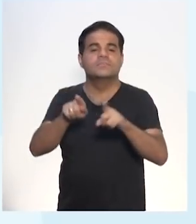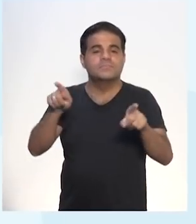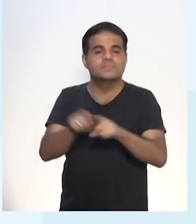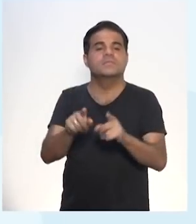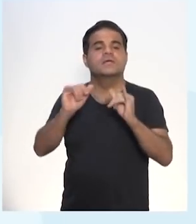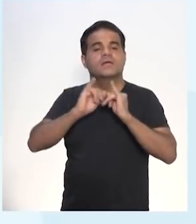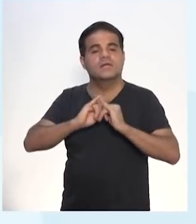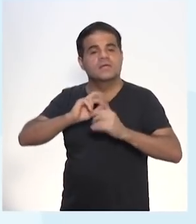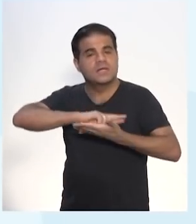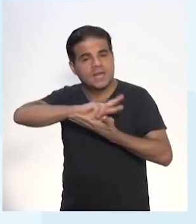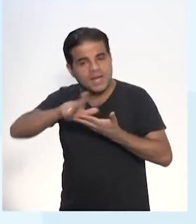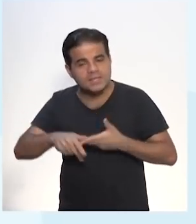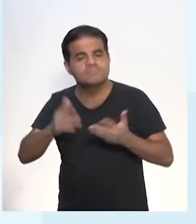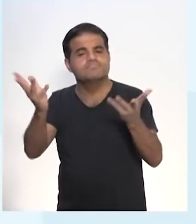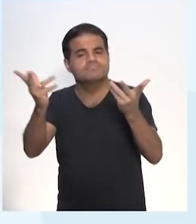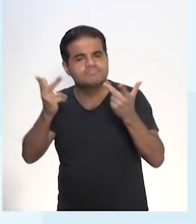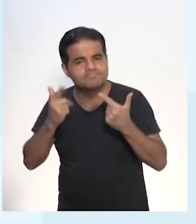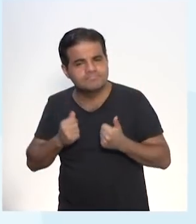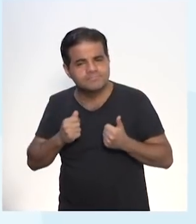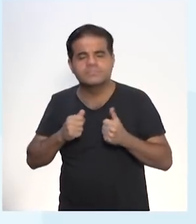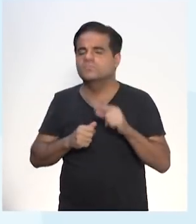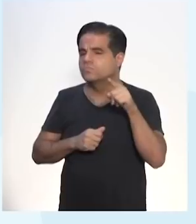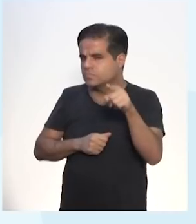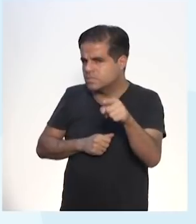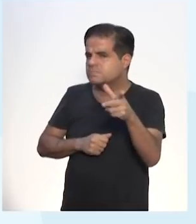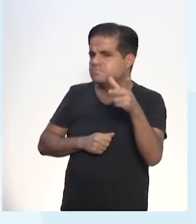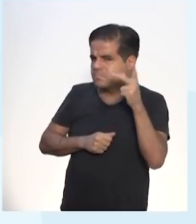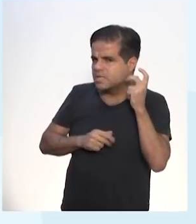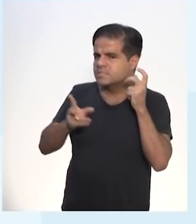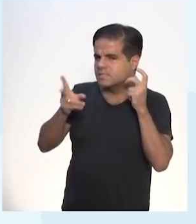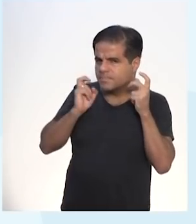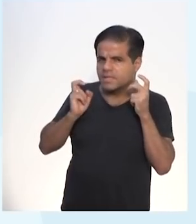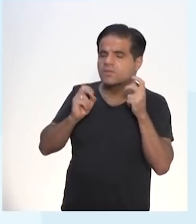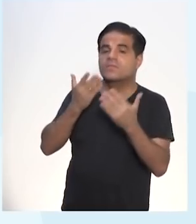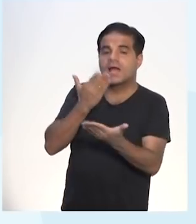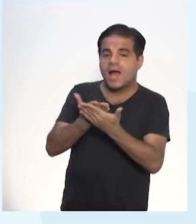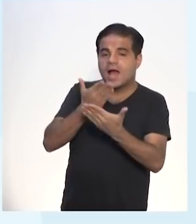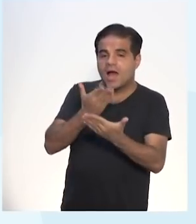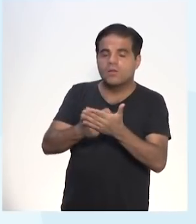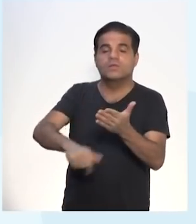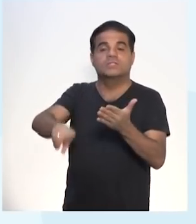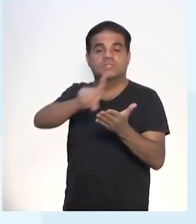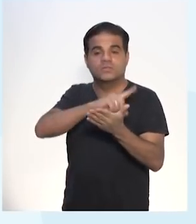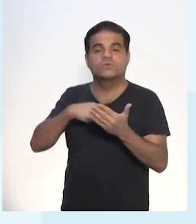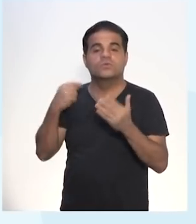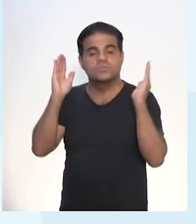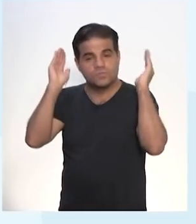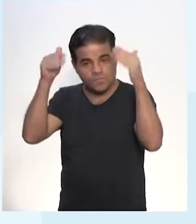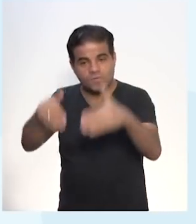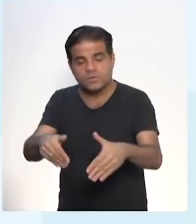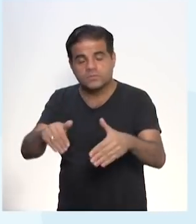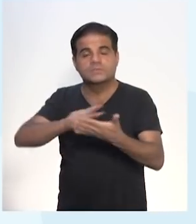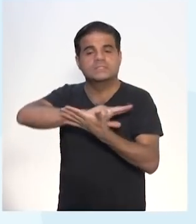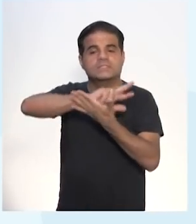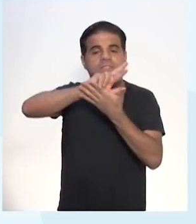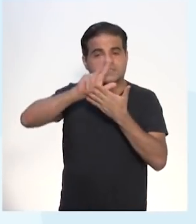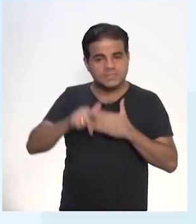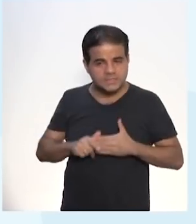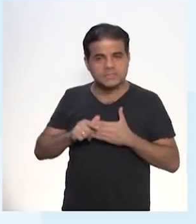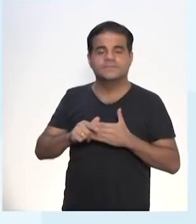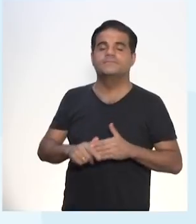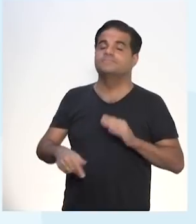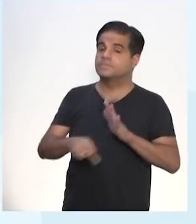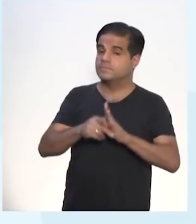e características de persuasão. Vocês perceberam que na aula anterior a gente focou muito nas características